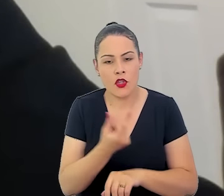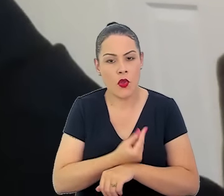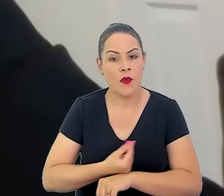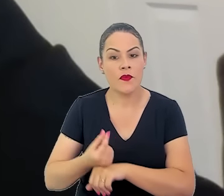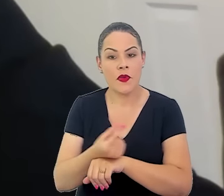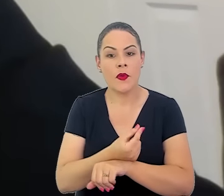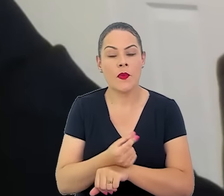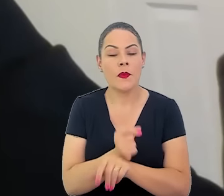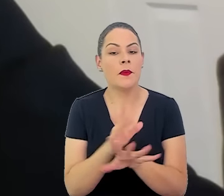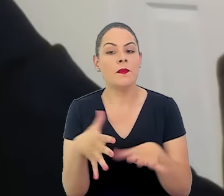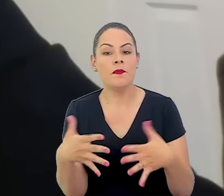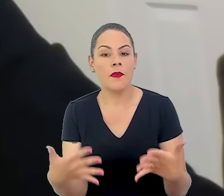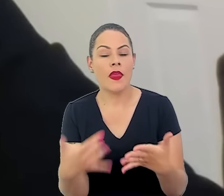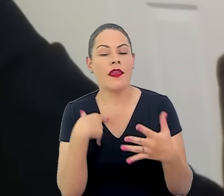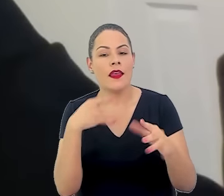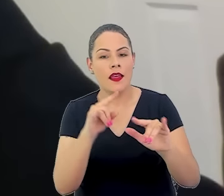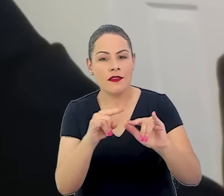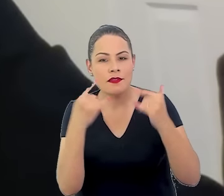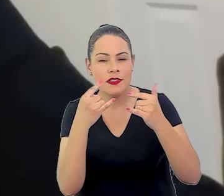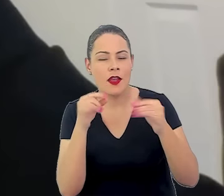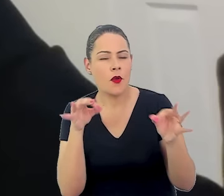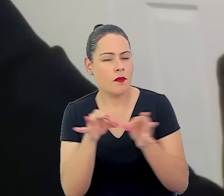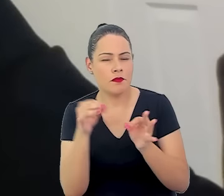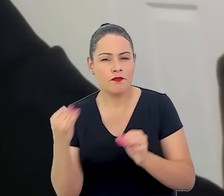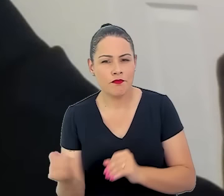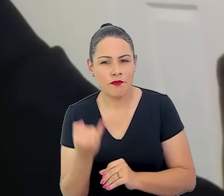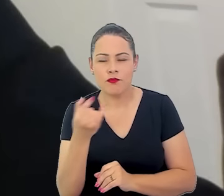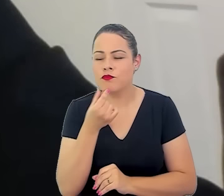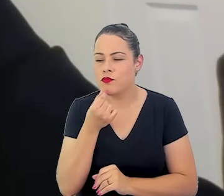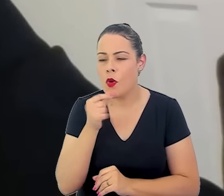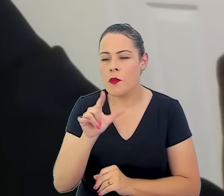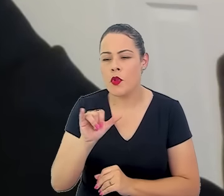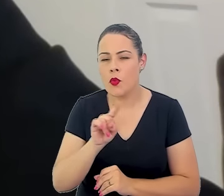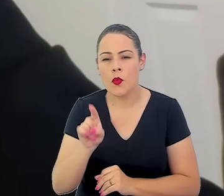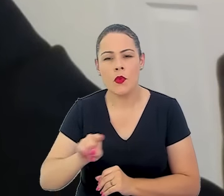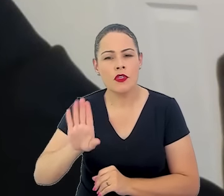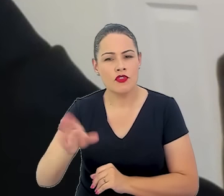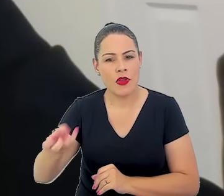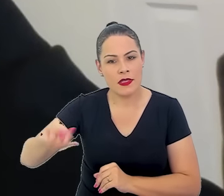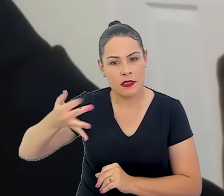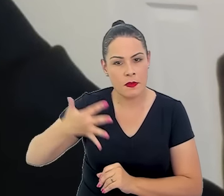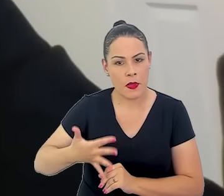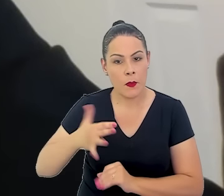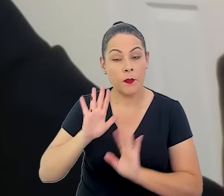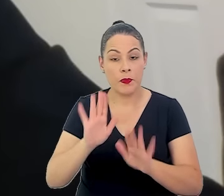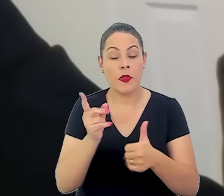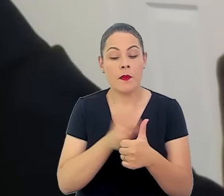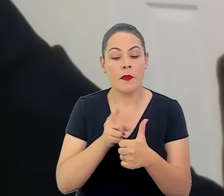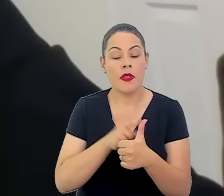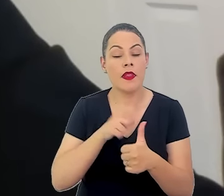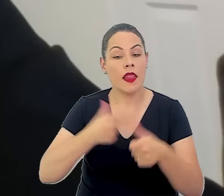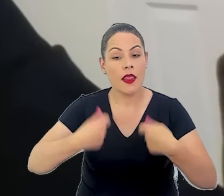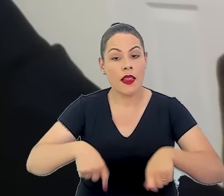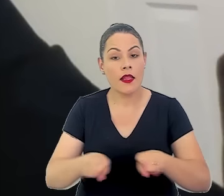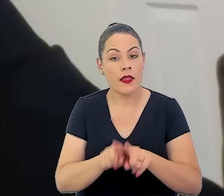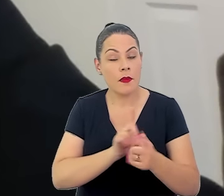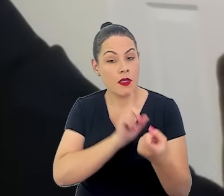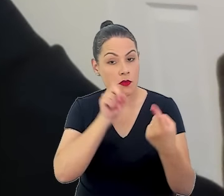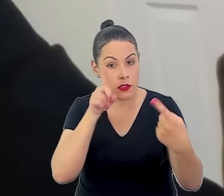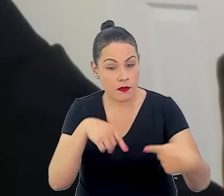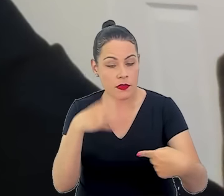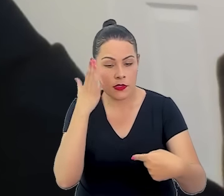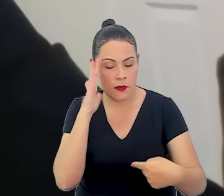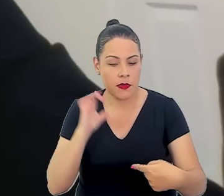economia. E aí, eu queria destacar o ponto que o Luiz falou sobre, primeiro, a necessidade, o desafio